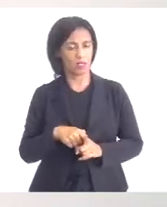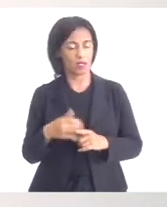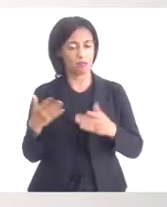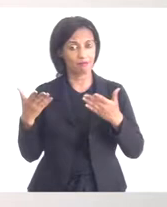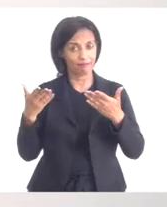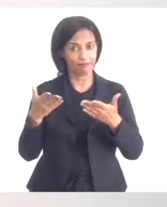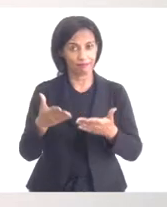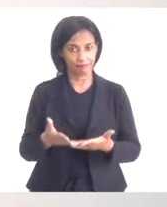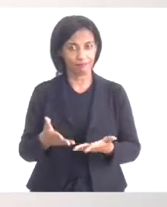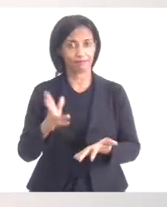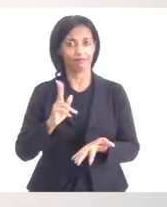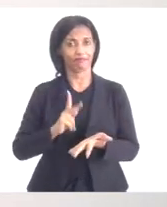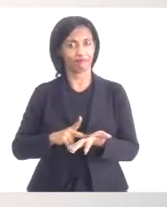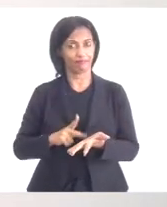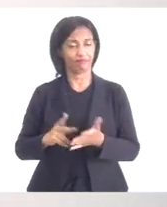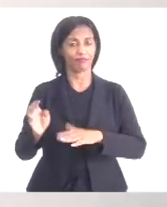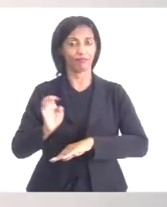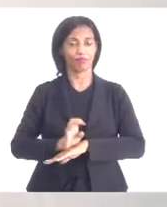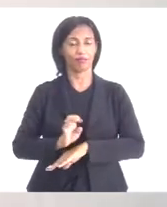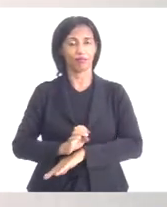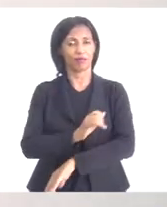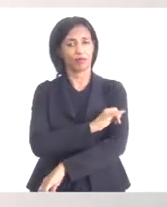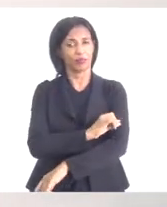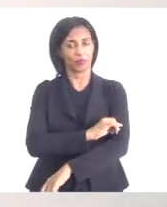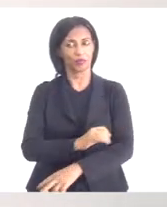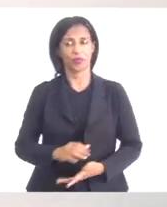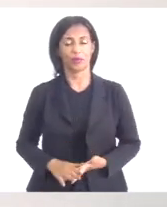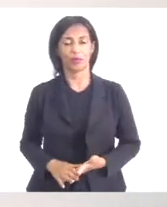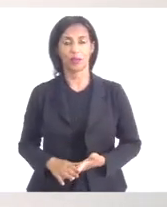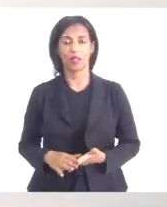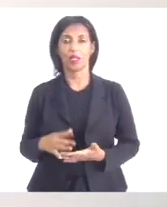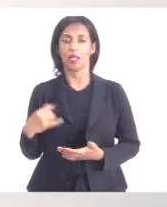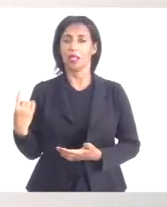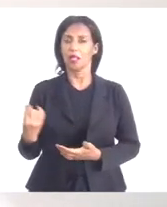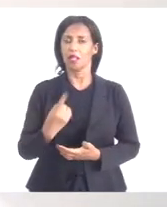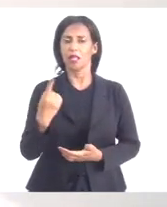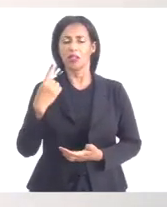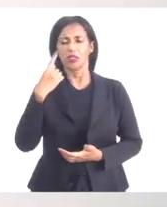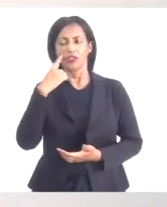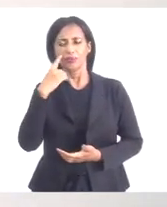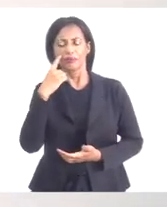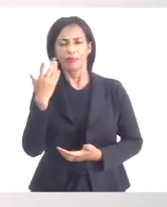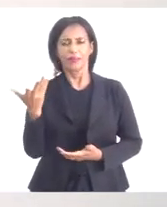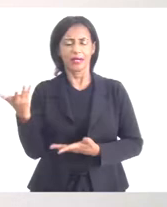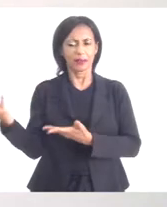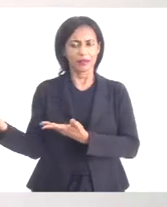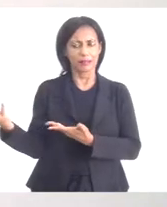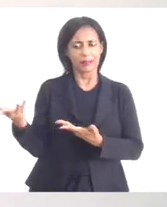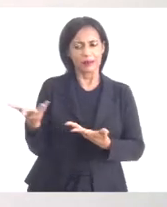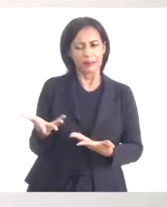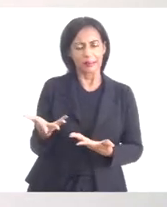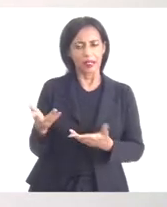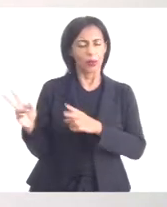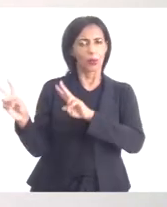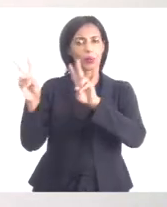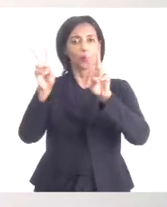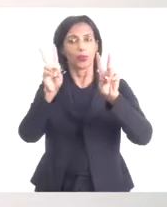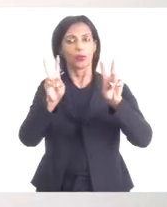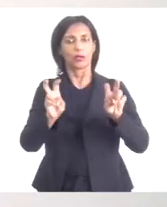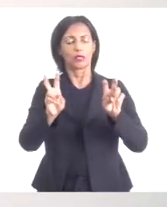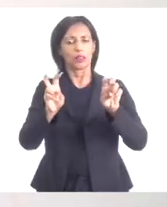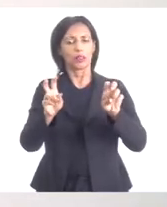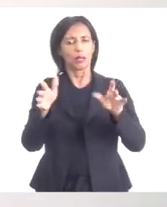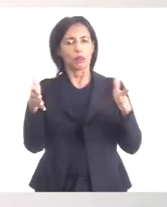essa é a realidade do Estado do Rio de Janeiro que a gente tenta trazer um tema